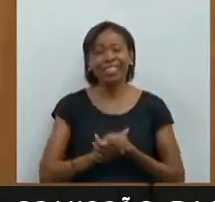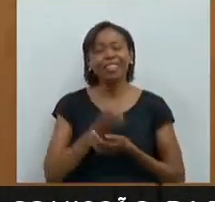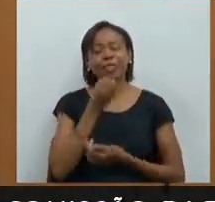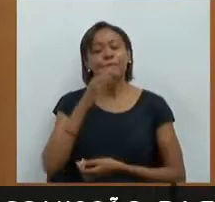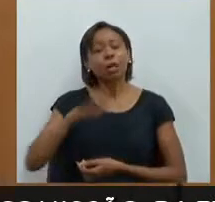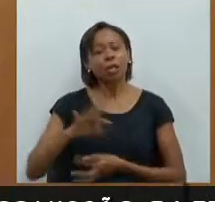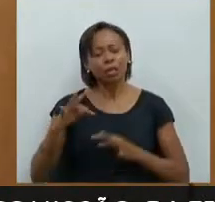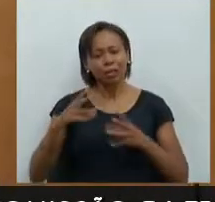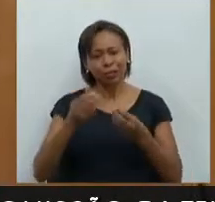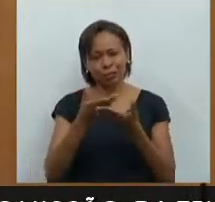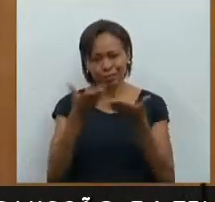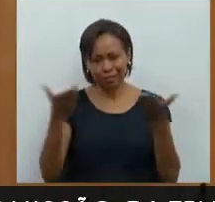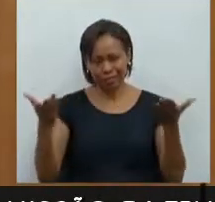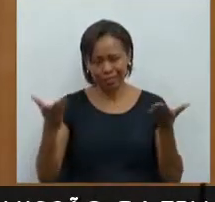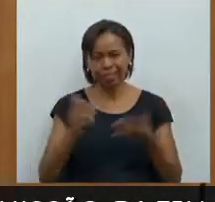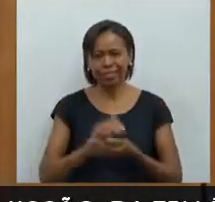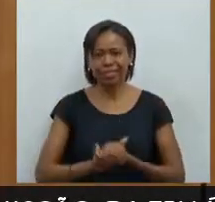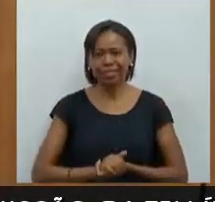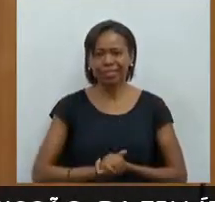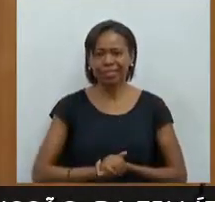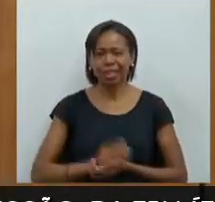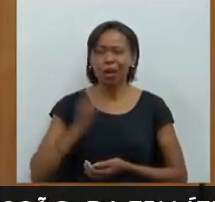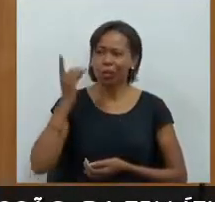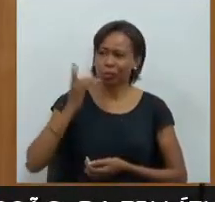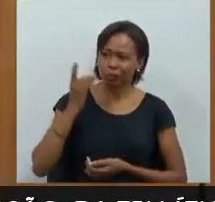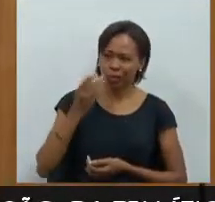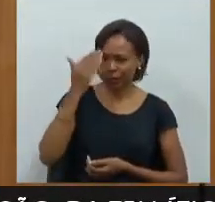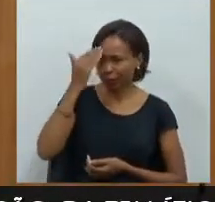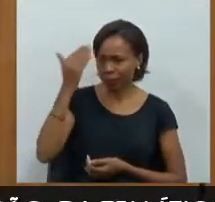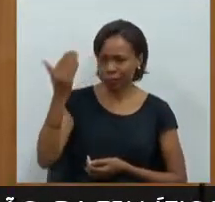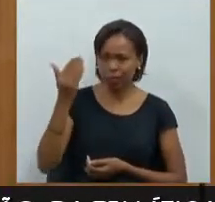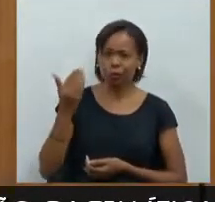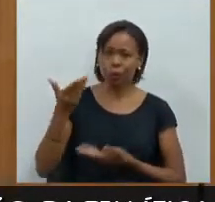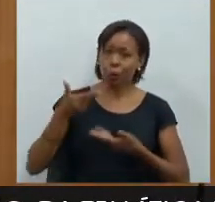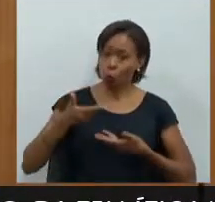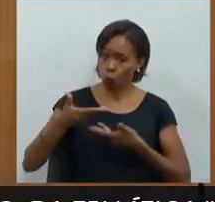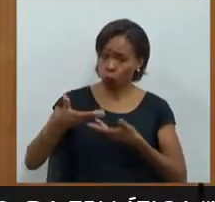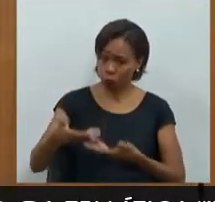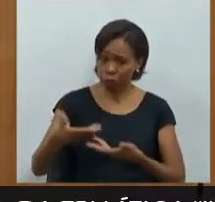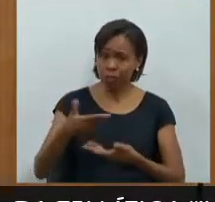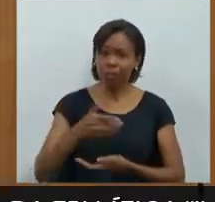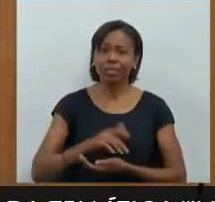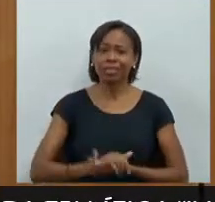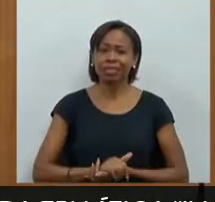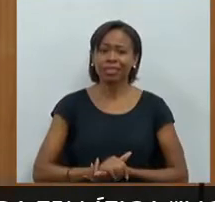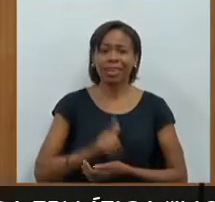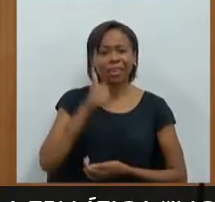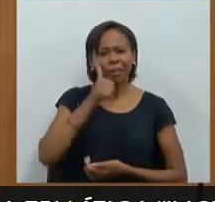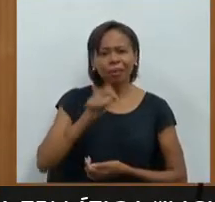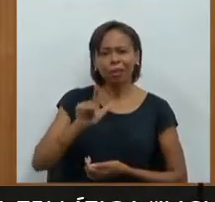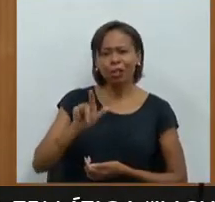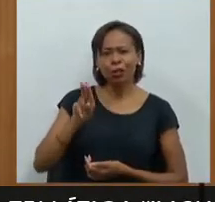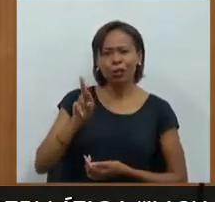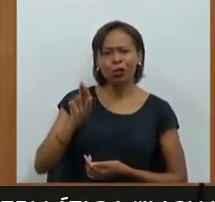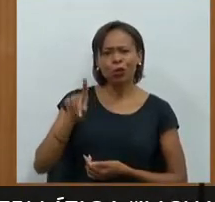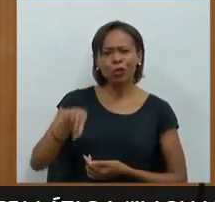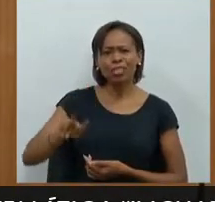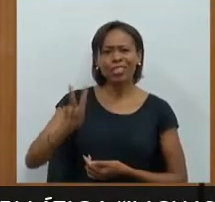né? Boa tarde ao deputado, obrigado pelo convite, através da Lurdinha, né, que nos